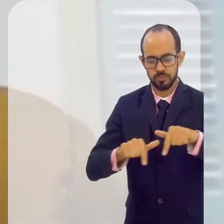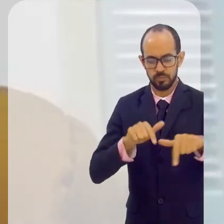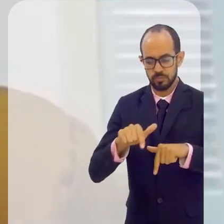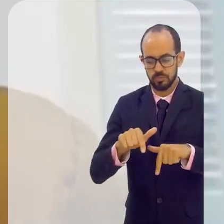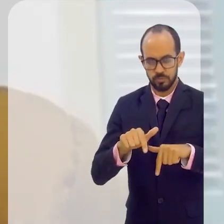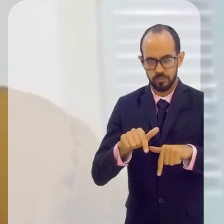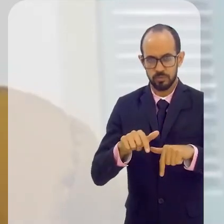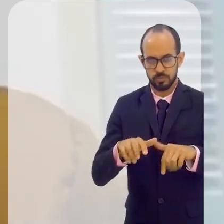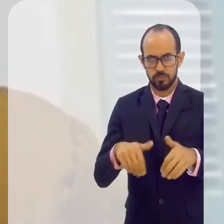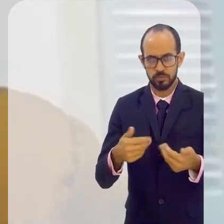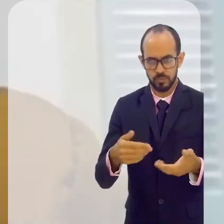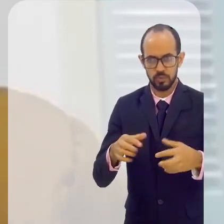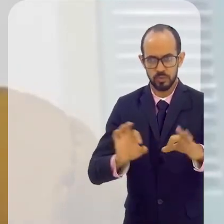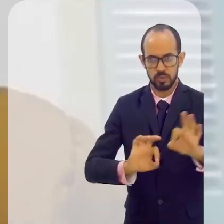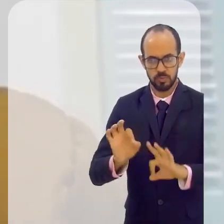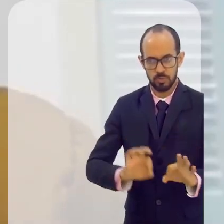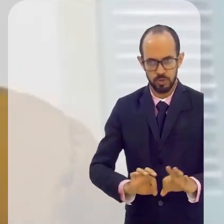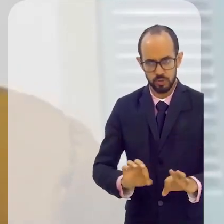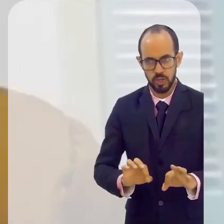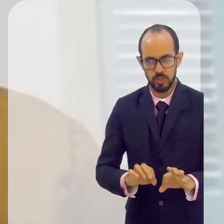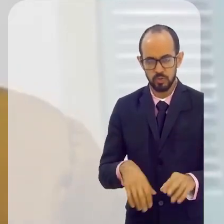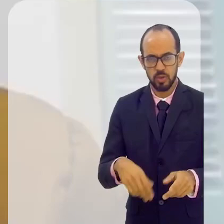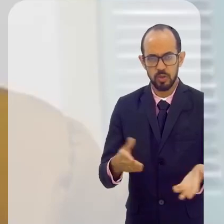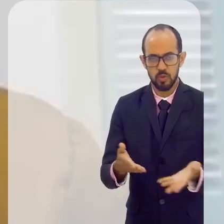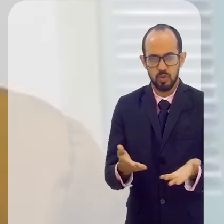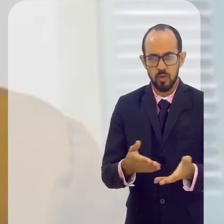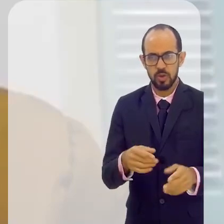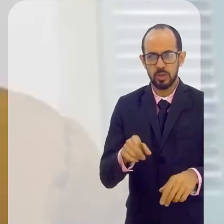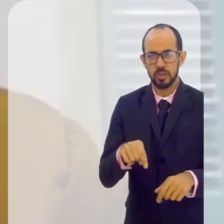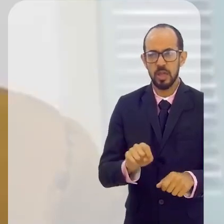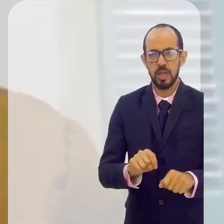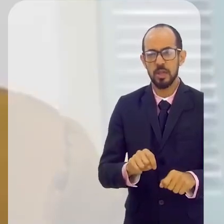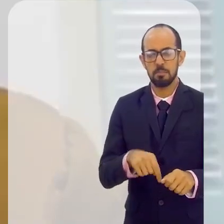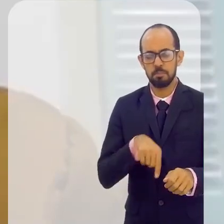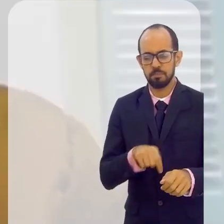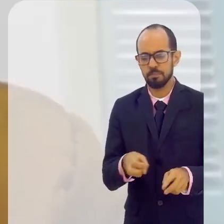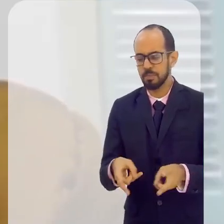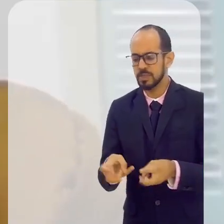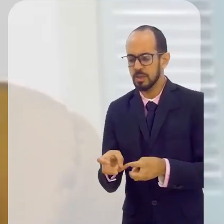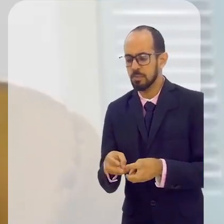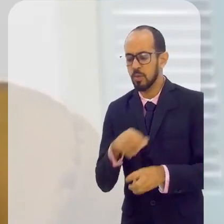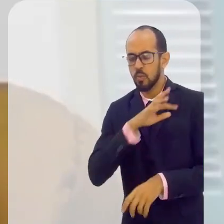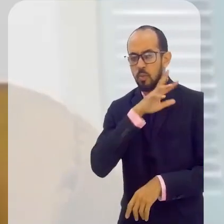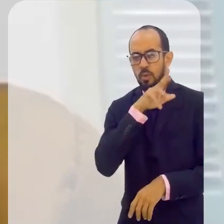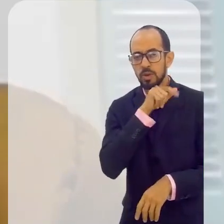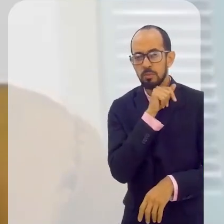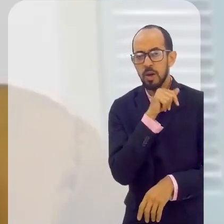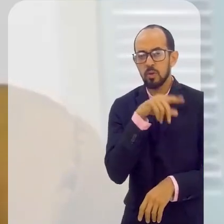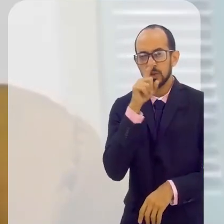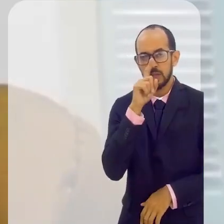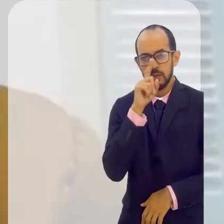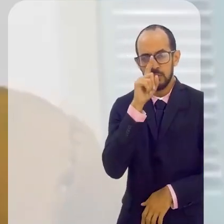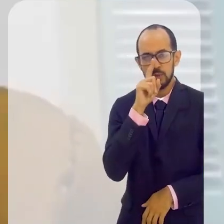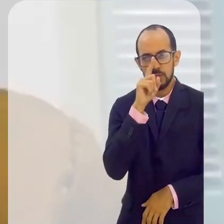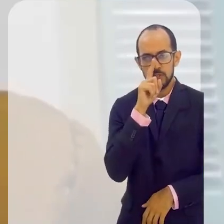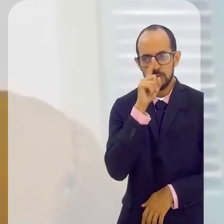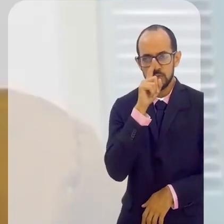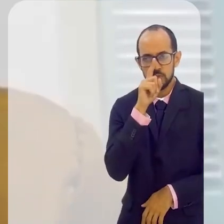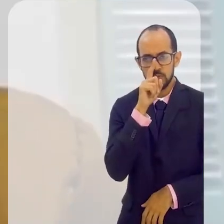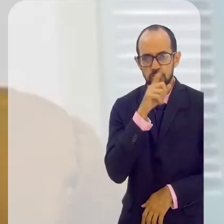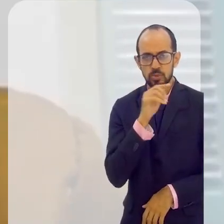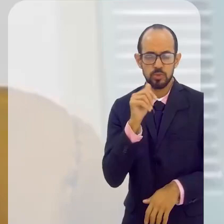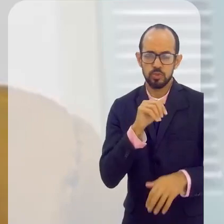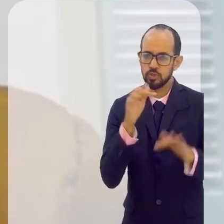Dessa atividade na realidade. A gente está com um projeto agora desenvolvendo que é o mapeamento de uma espécie, né, ameaçada de sagui.